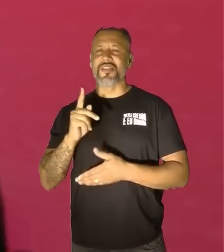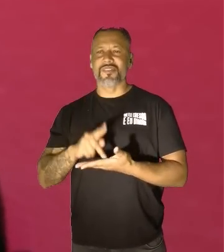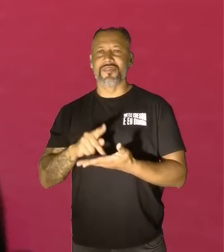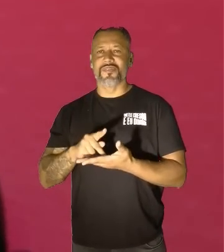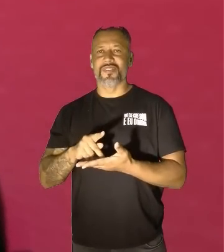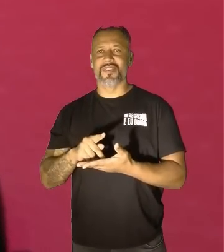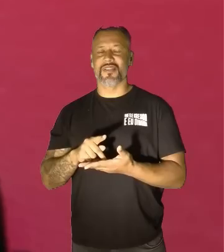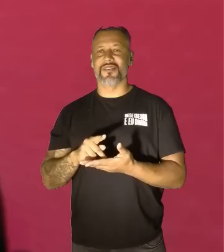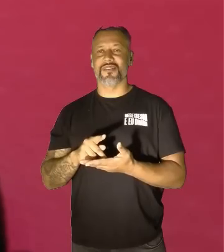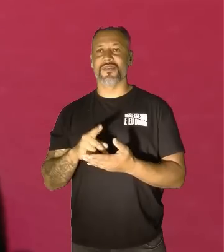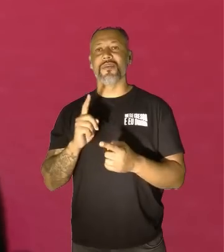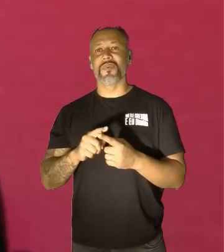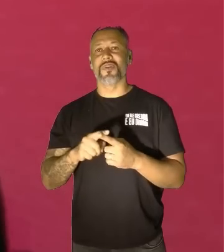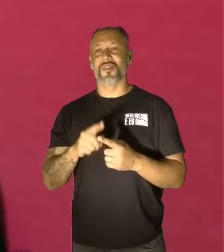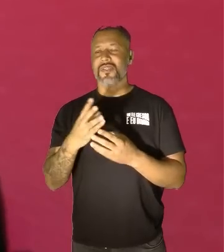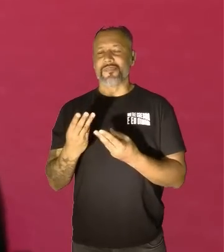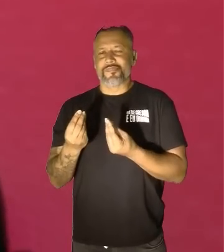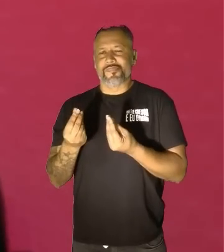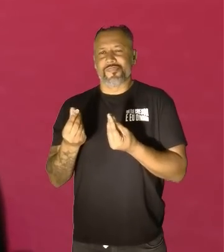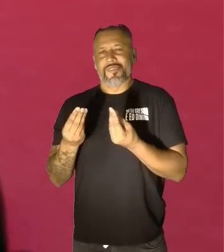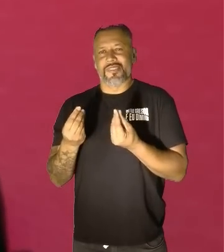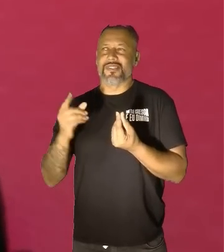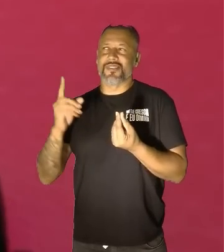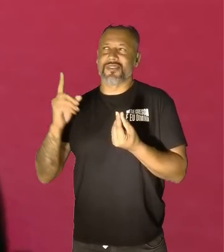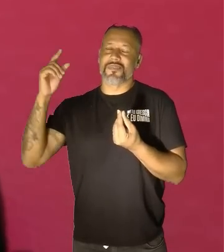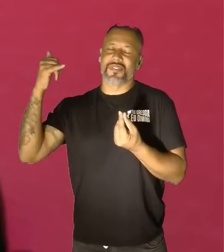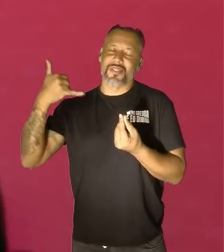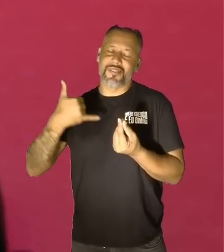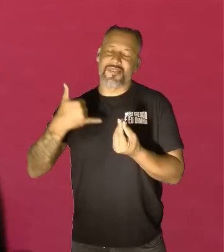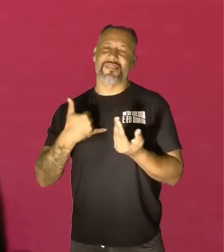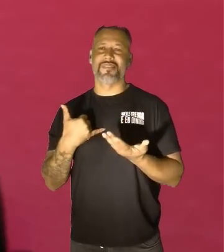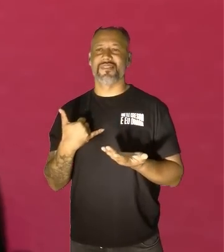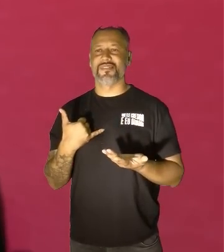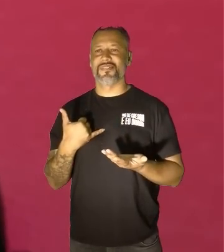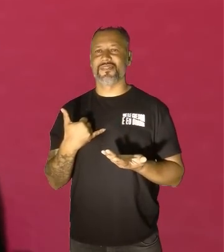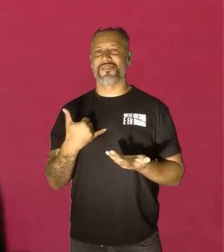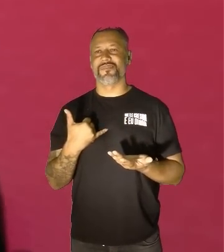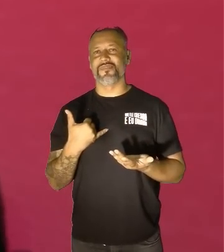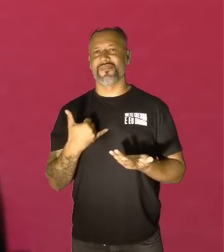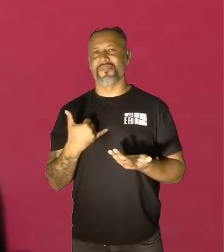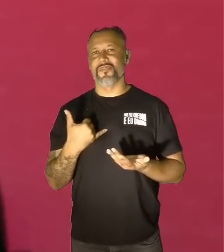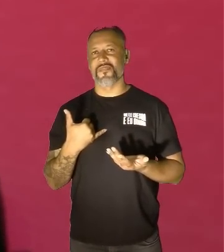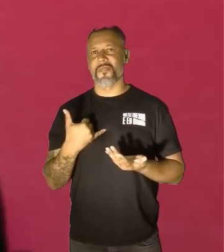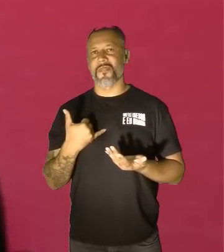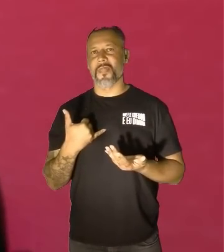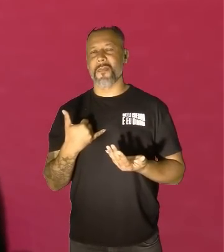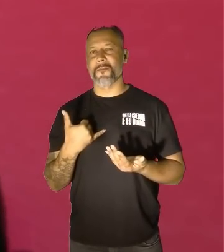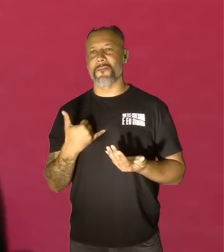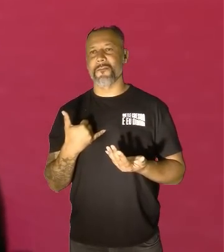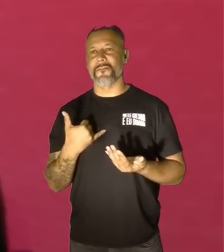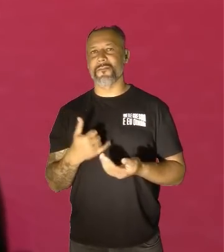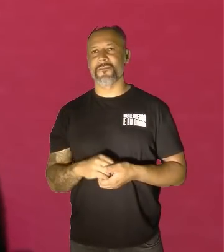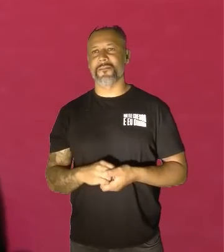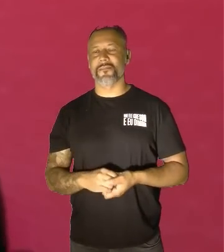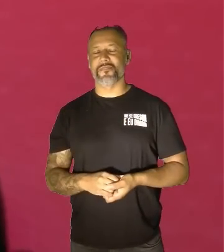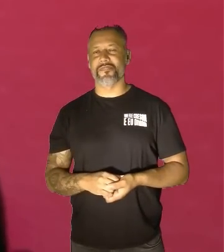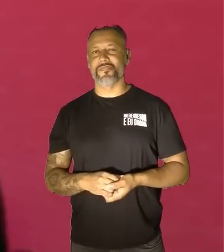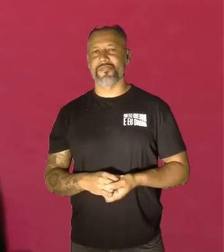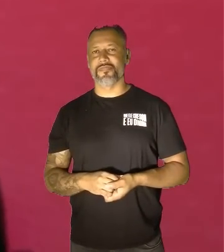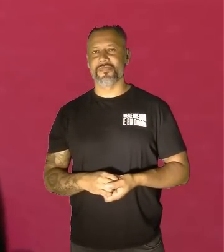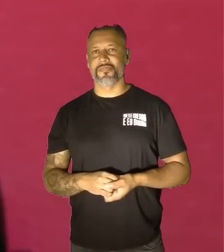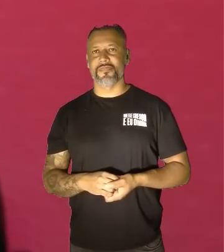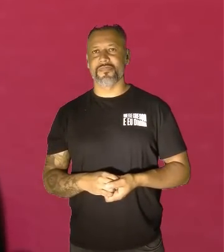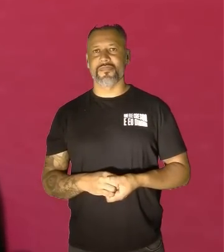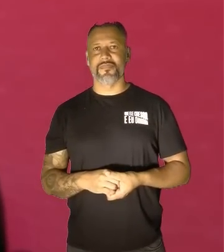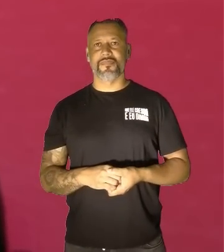sua voz. Quando você prega, é como se você conhecesse toda a minha vida. Eu sinto Deus falando